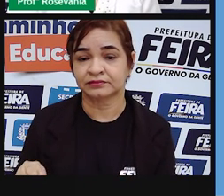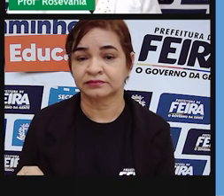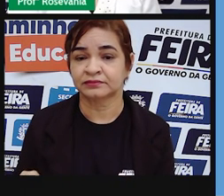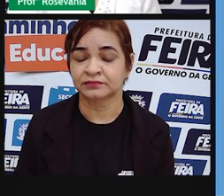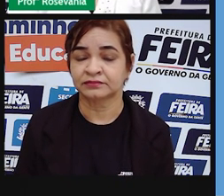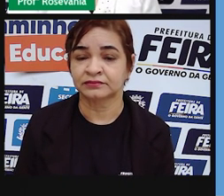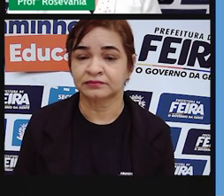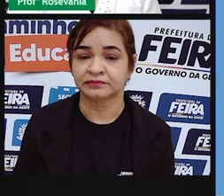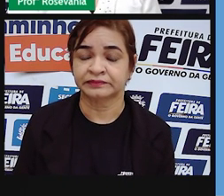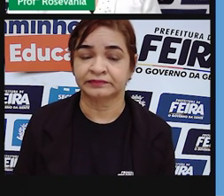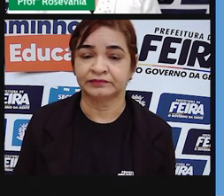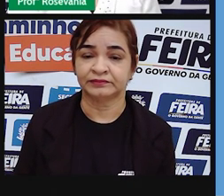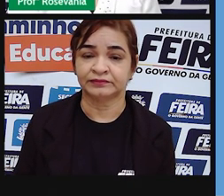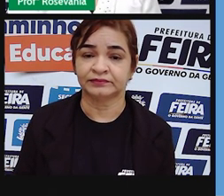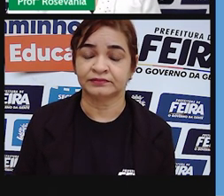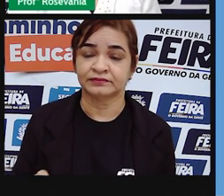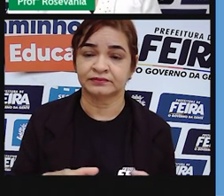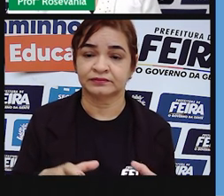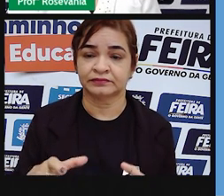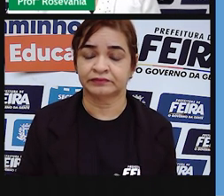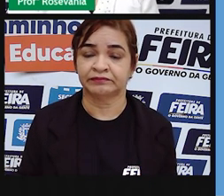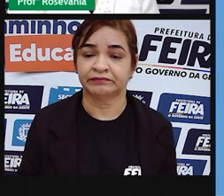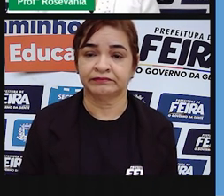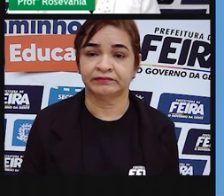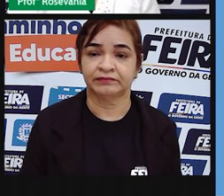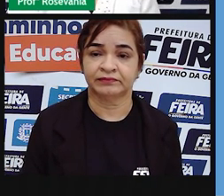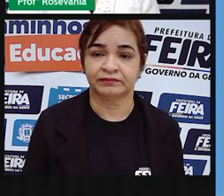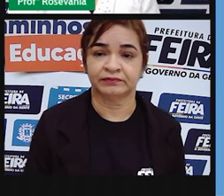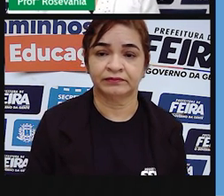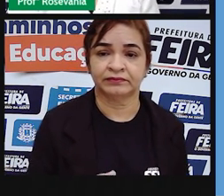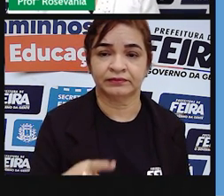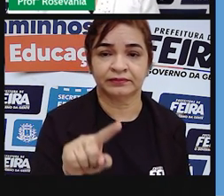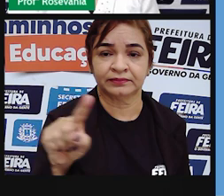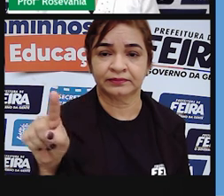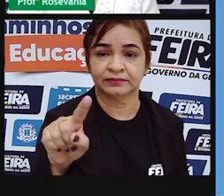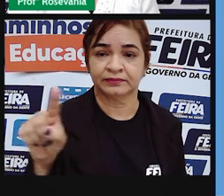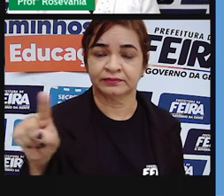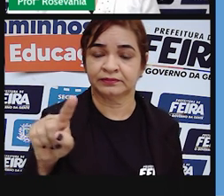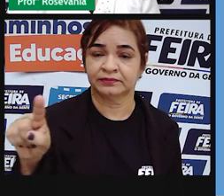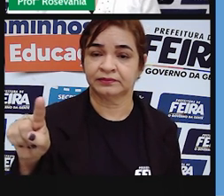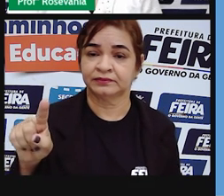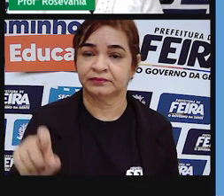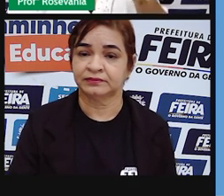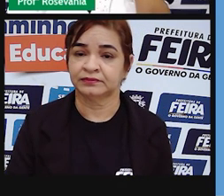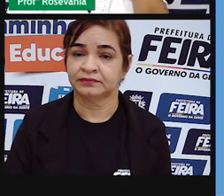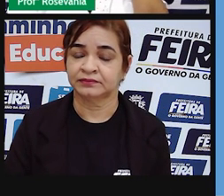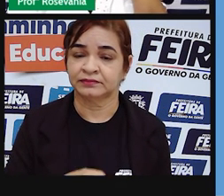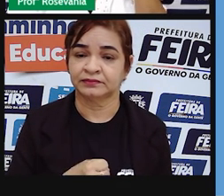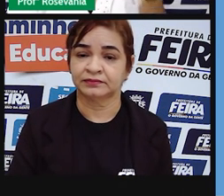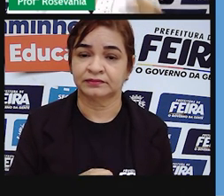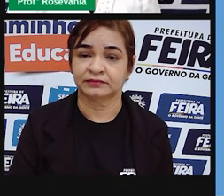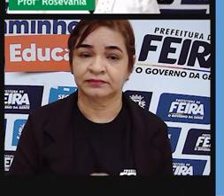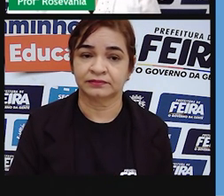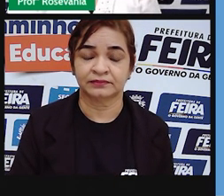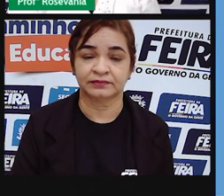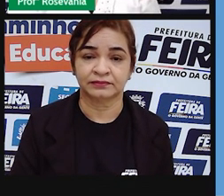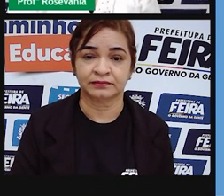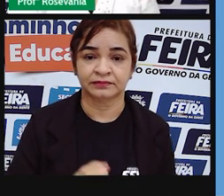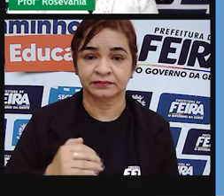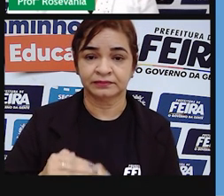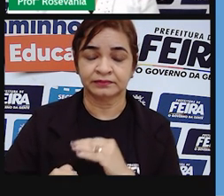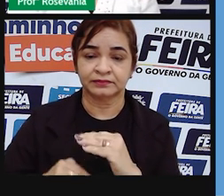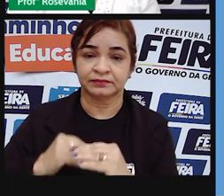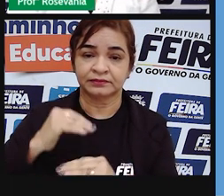Só aqui nesse período, né, de 1914 a 1923, que houve